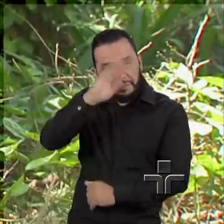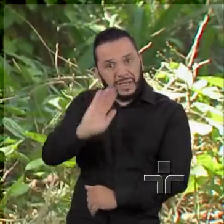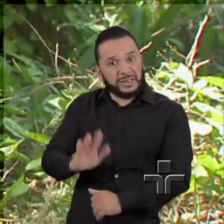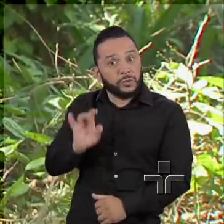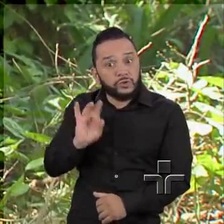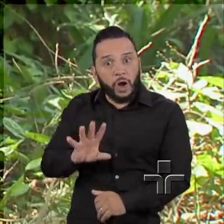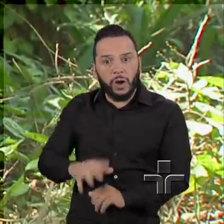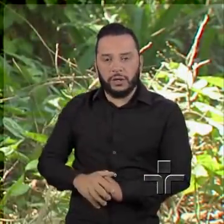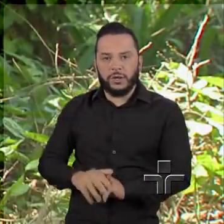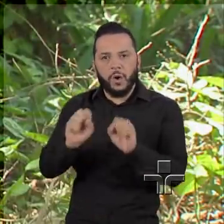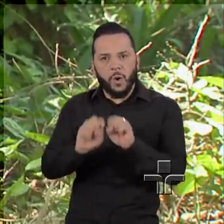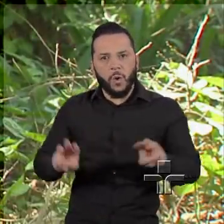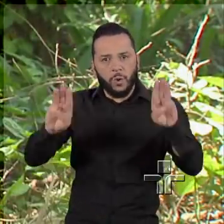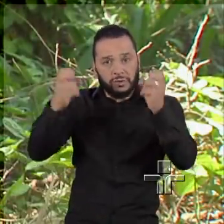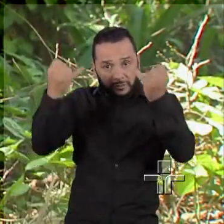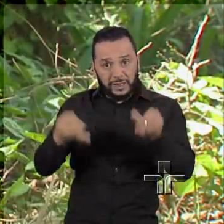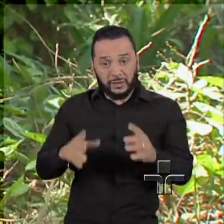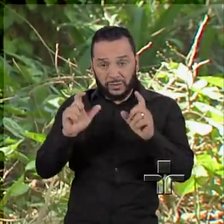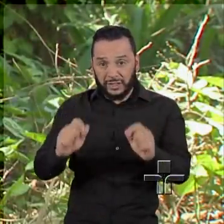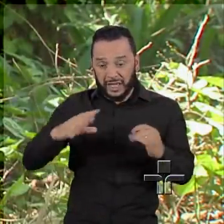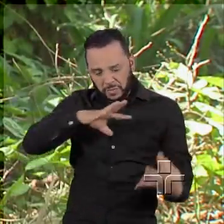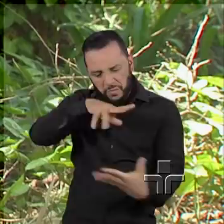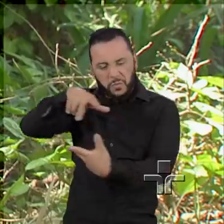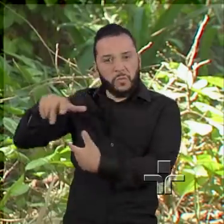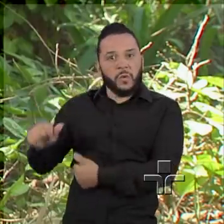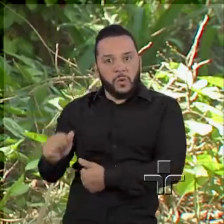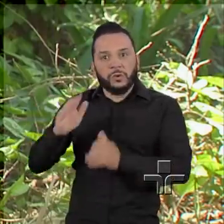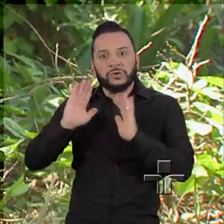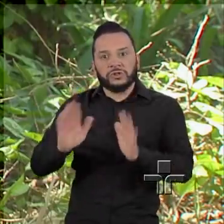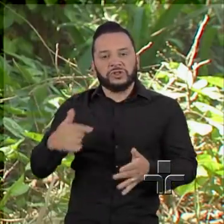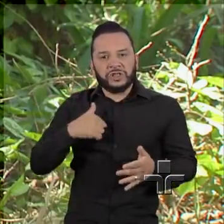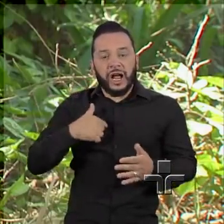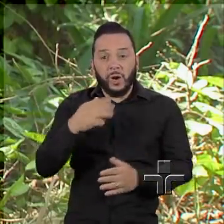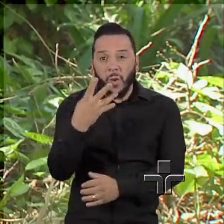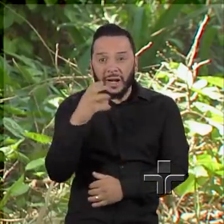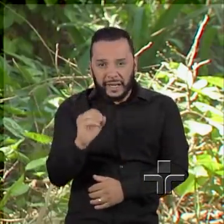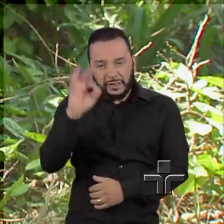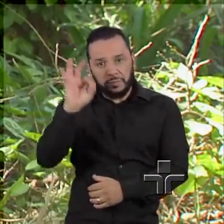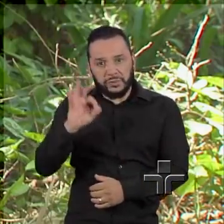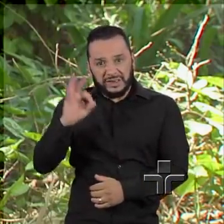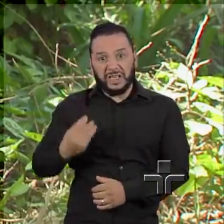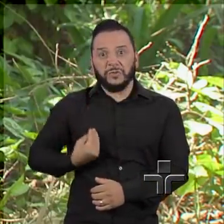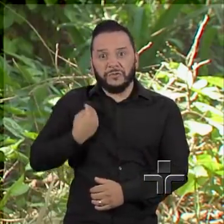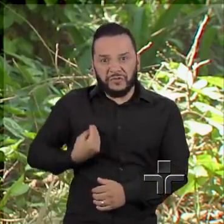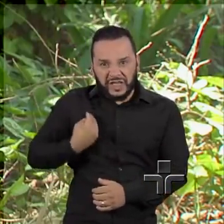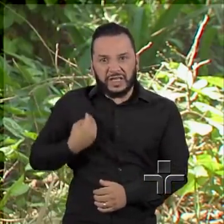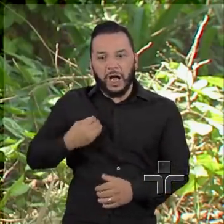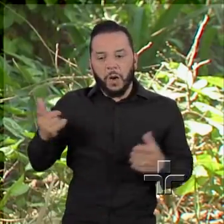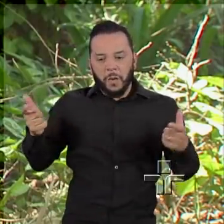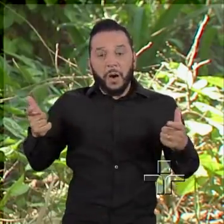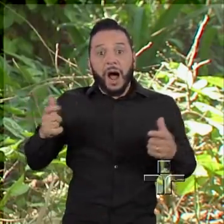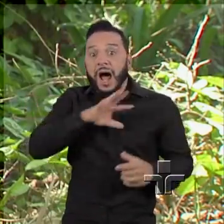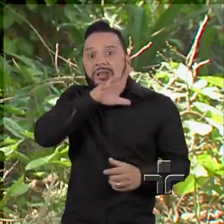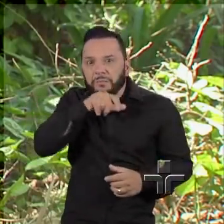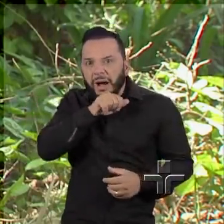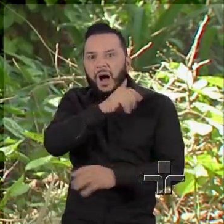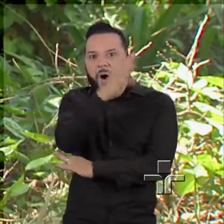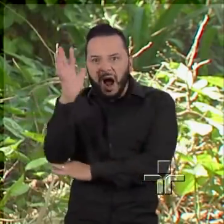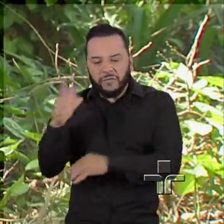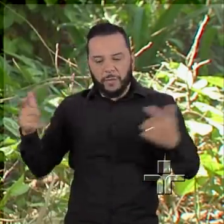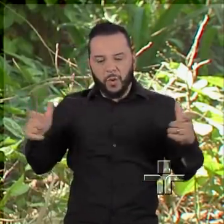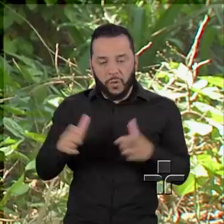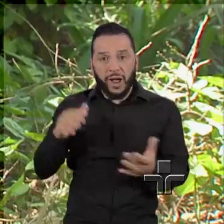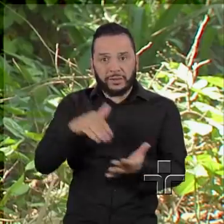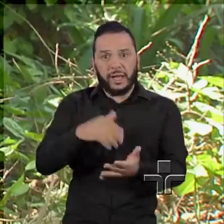A ONU anuncia que a Terra pode perder 40% da sua biodiversidade até 2050. O relatório